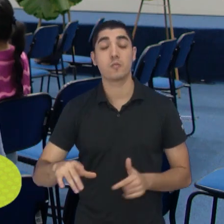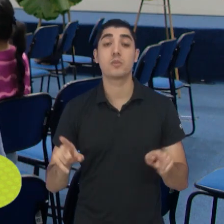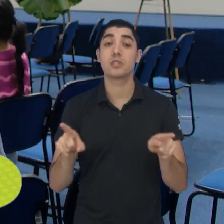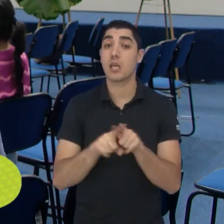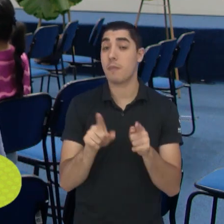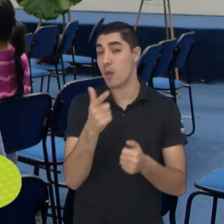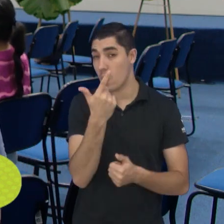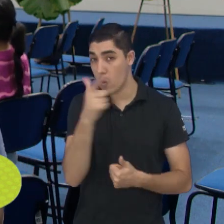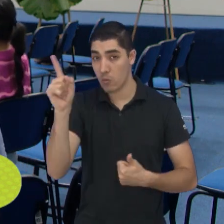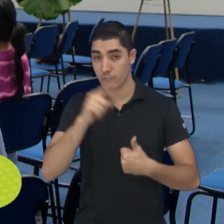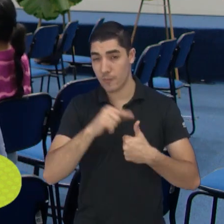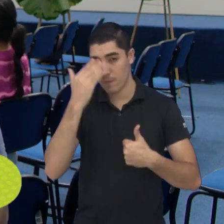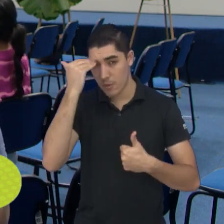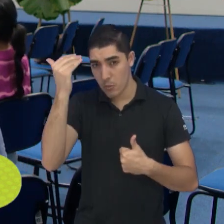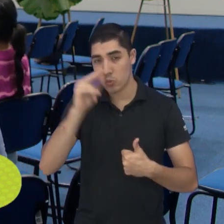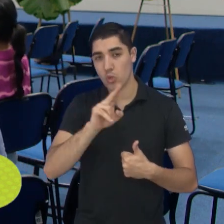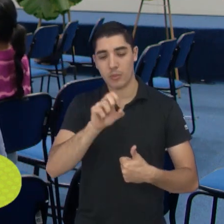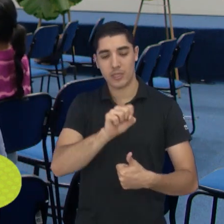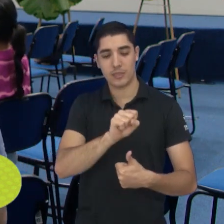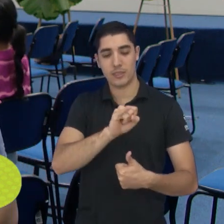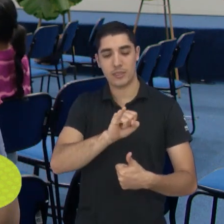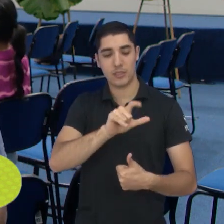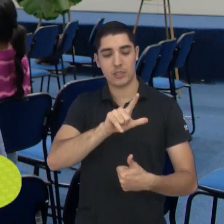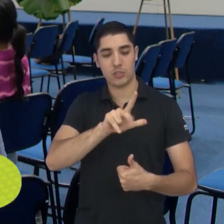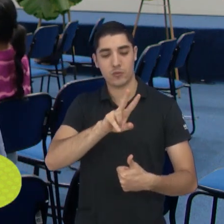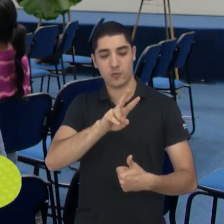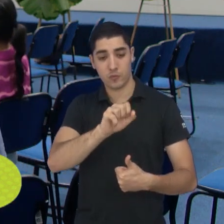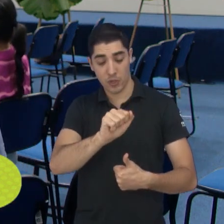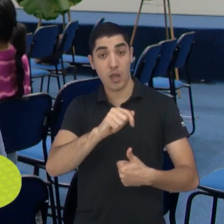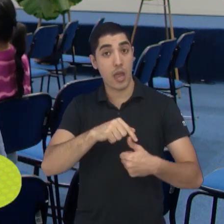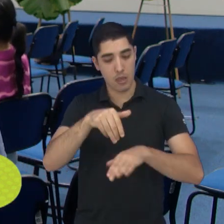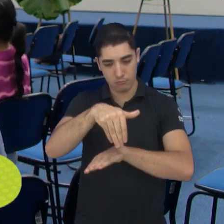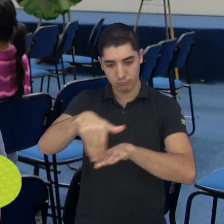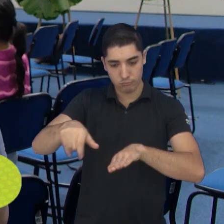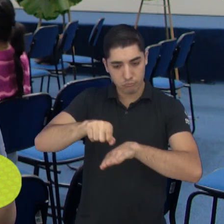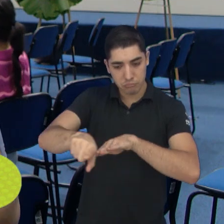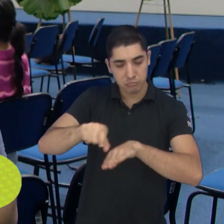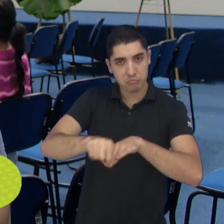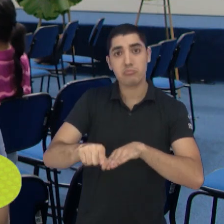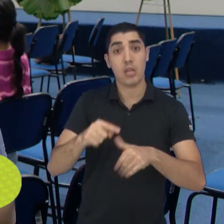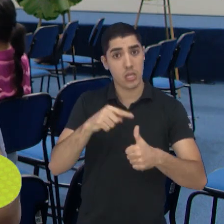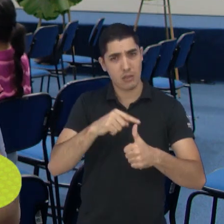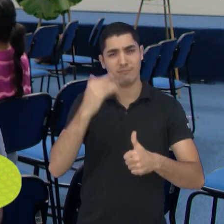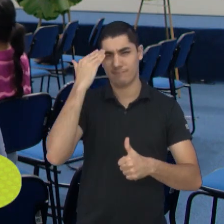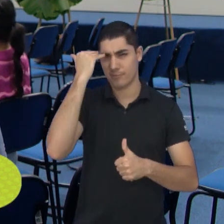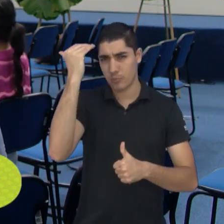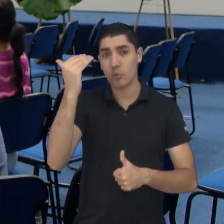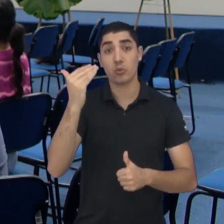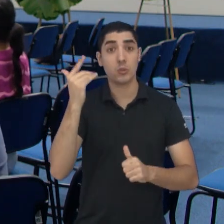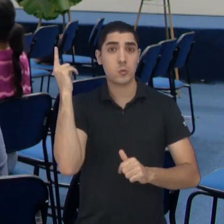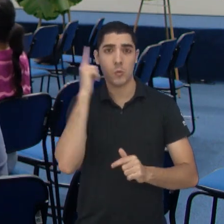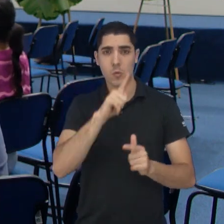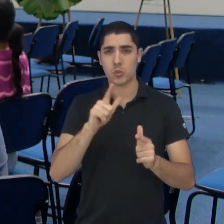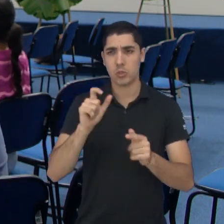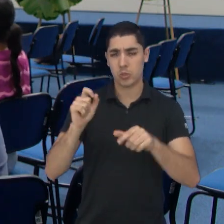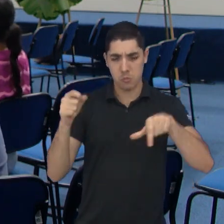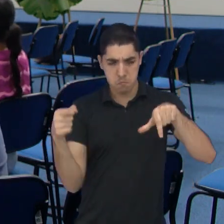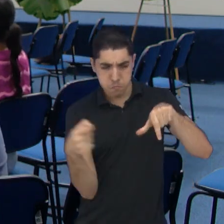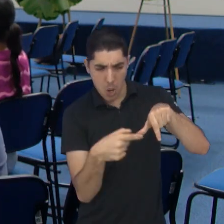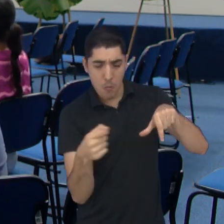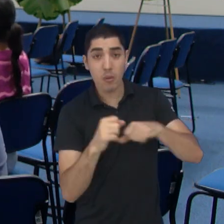que era muito conhecido era o Silva, atacante que marcou a história no São José e foi o artilheiro do acesso do time